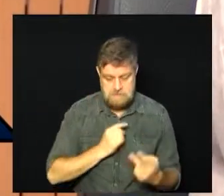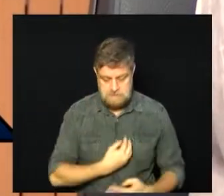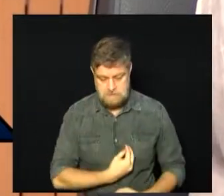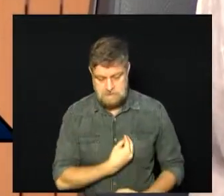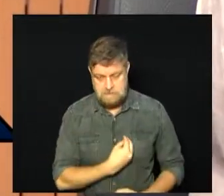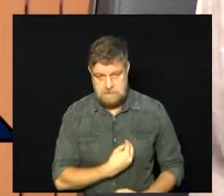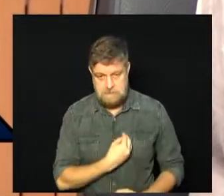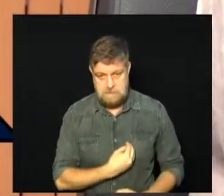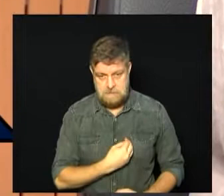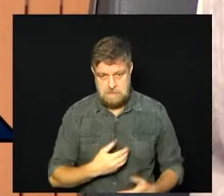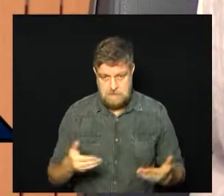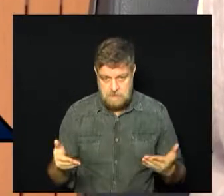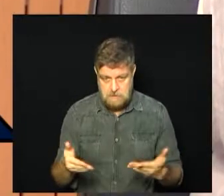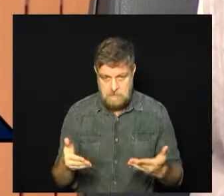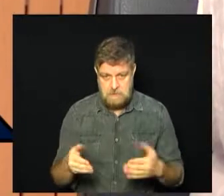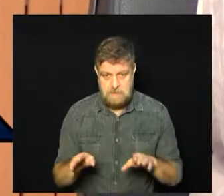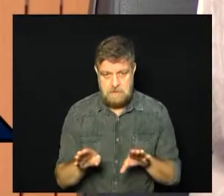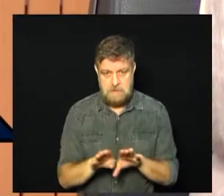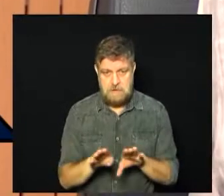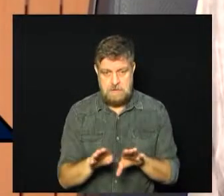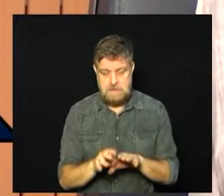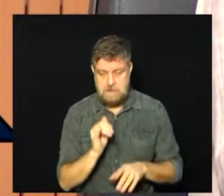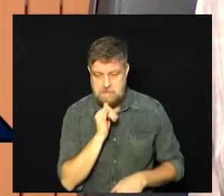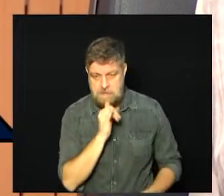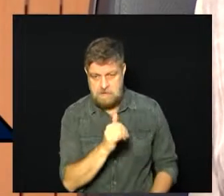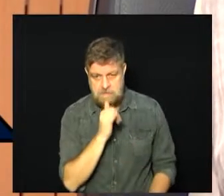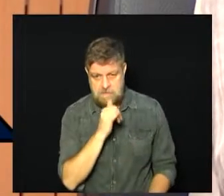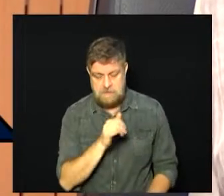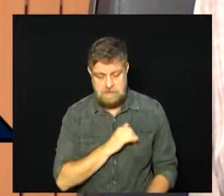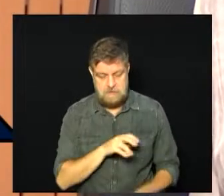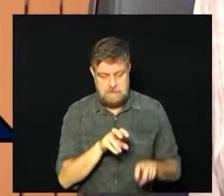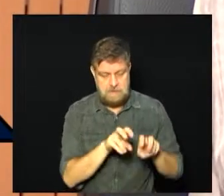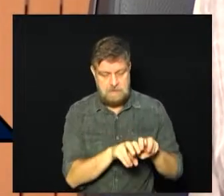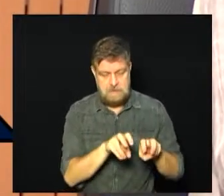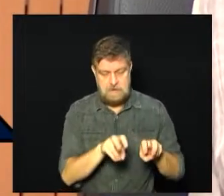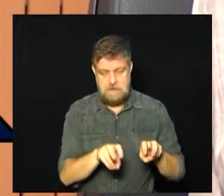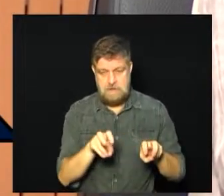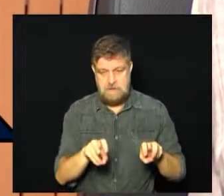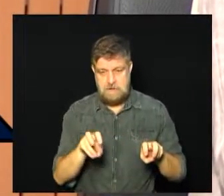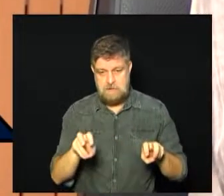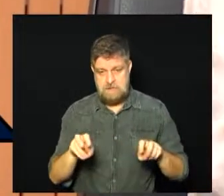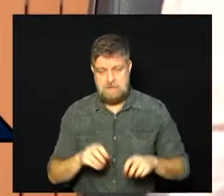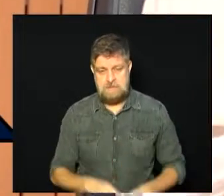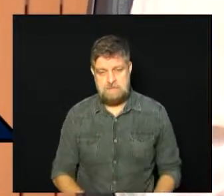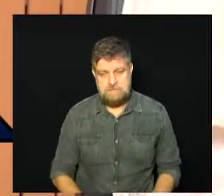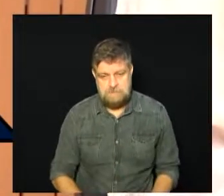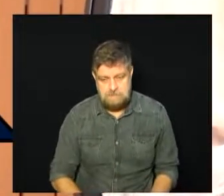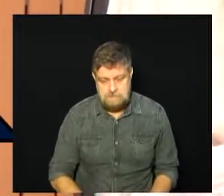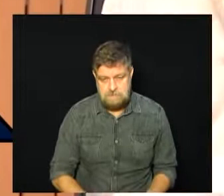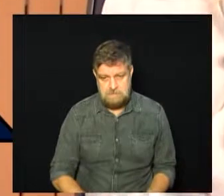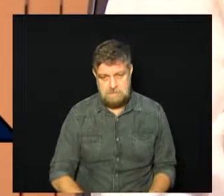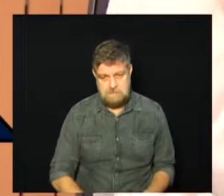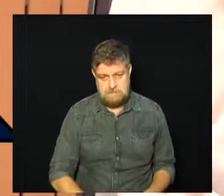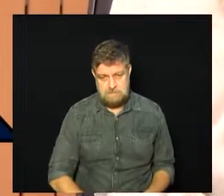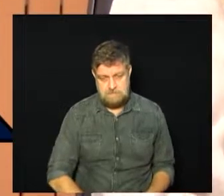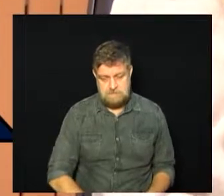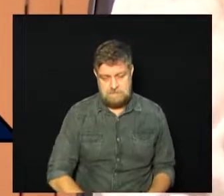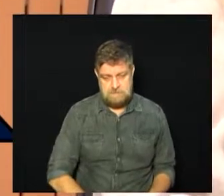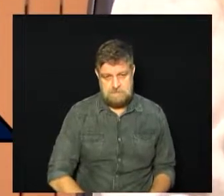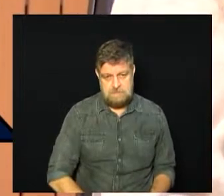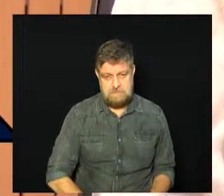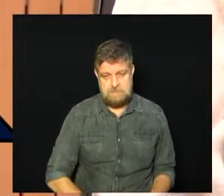também já anunciar aqui a mesa dos trabalhos, que vão com os representantes